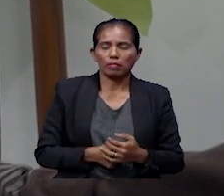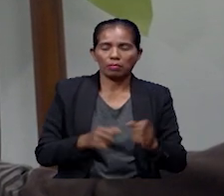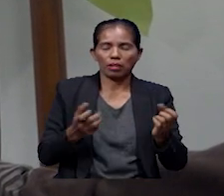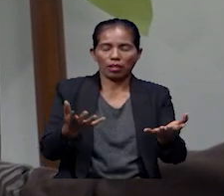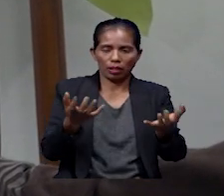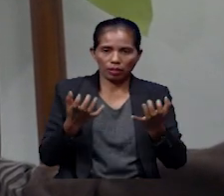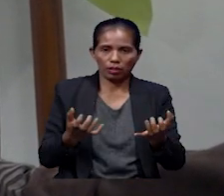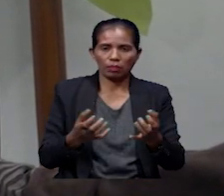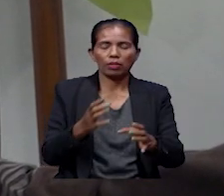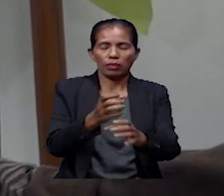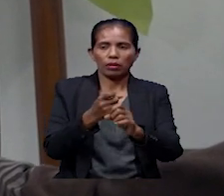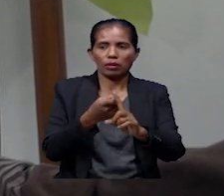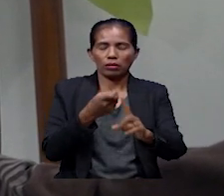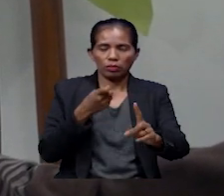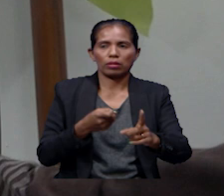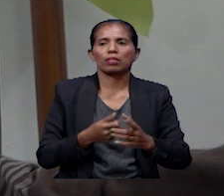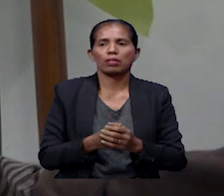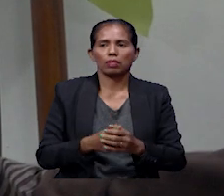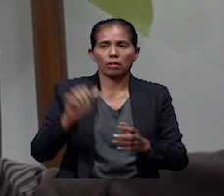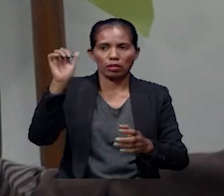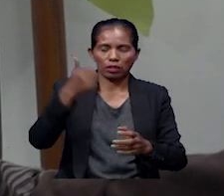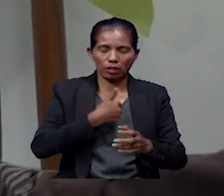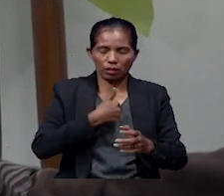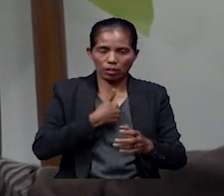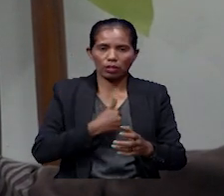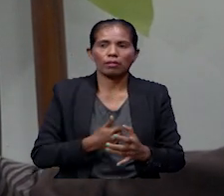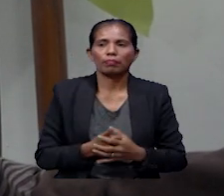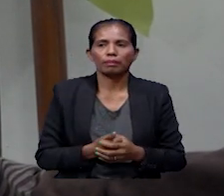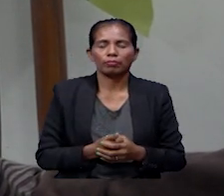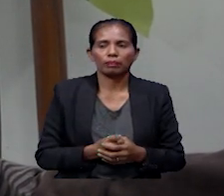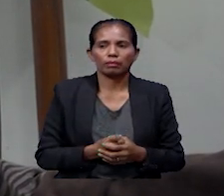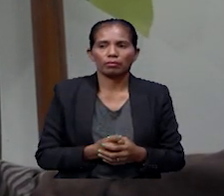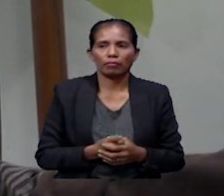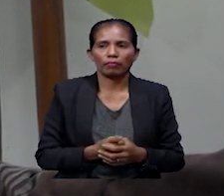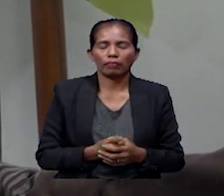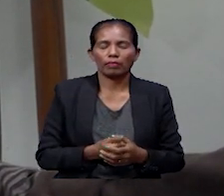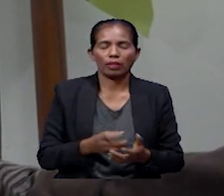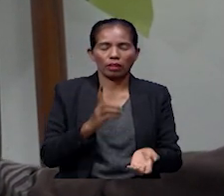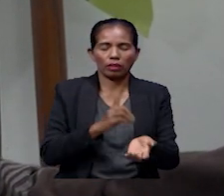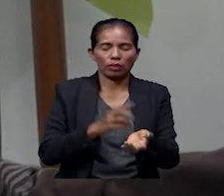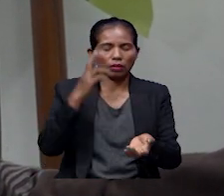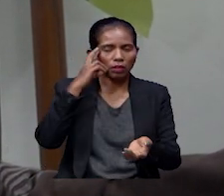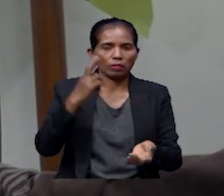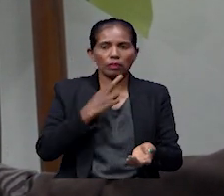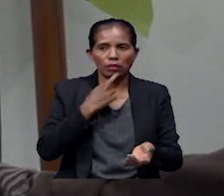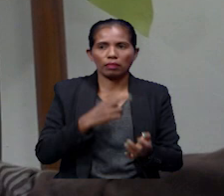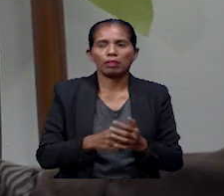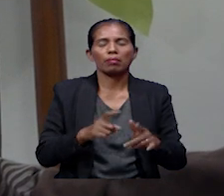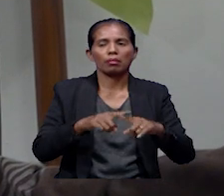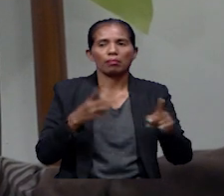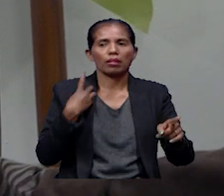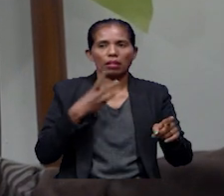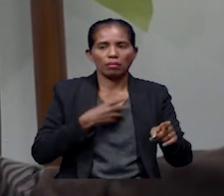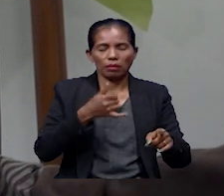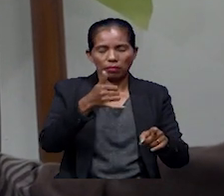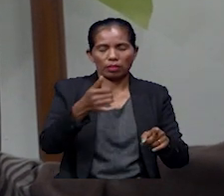né, bem, mas que fosse parte candidatura, assim, que o senhor doutor Ramos Horta, né, mas bem, a minha baona,